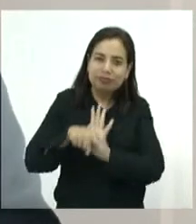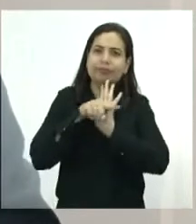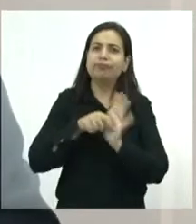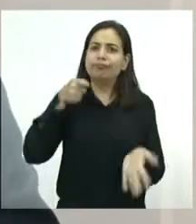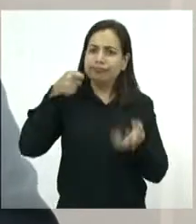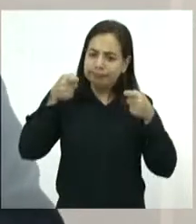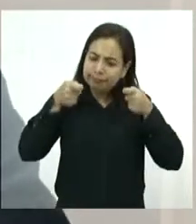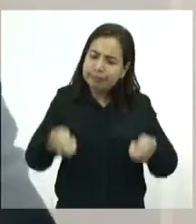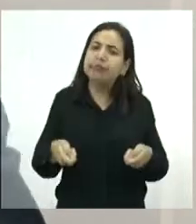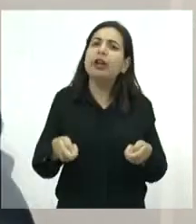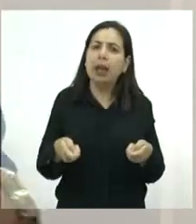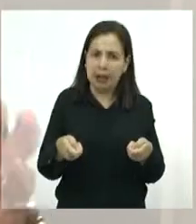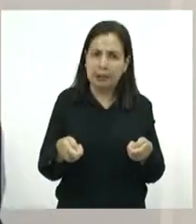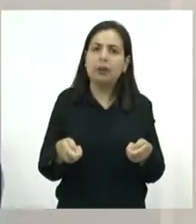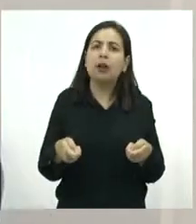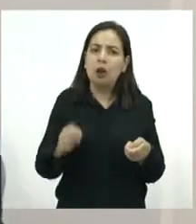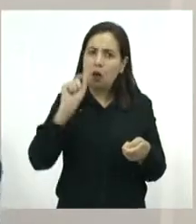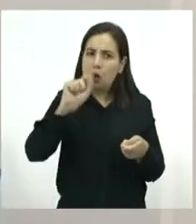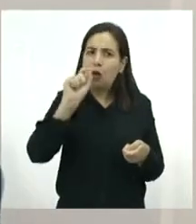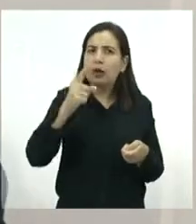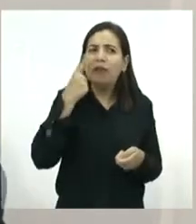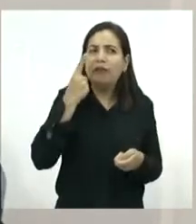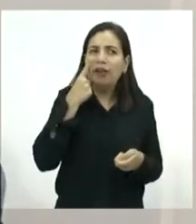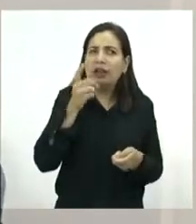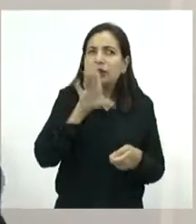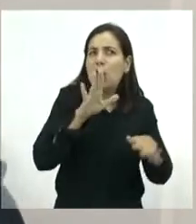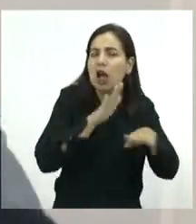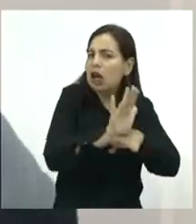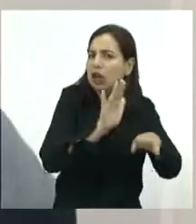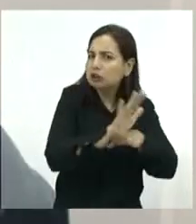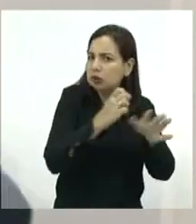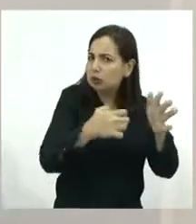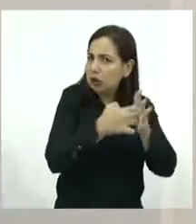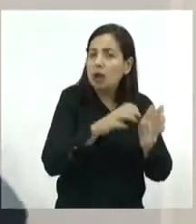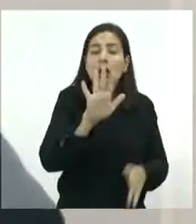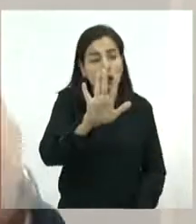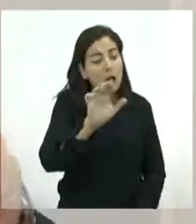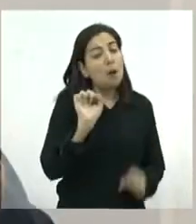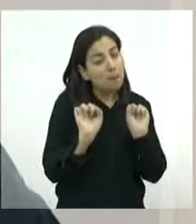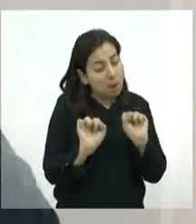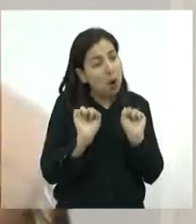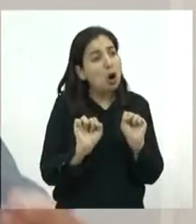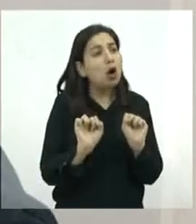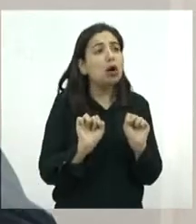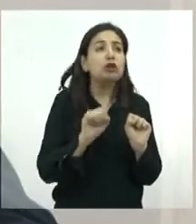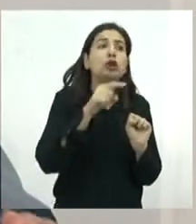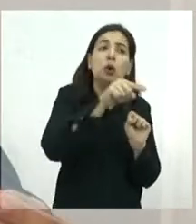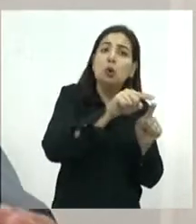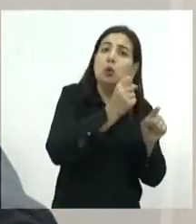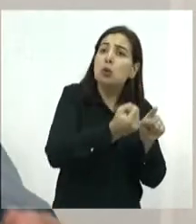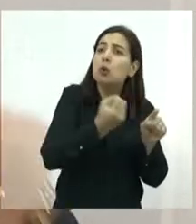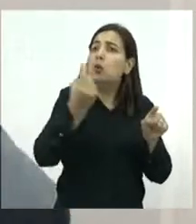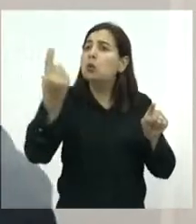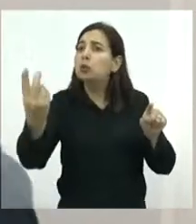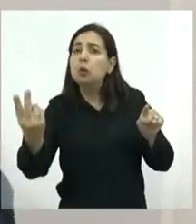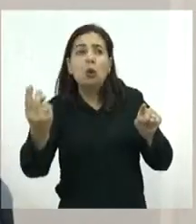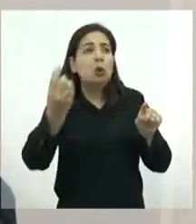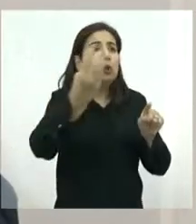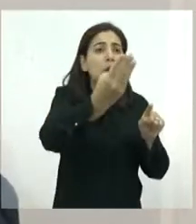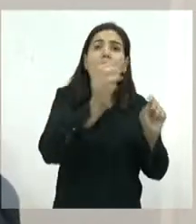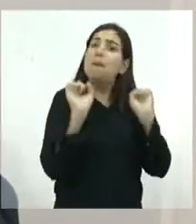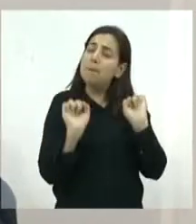nesses incentivos fiscais. Né? Não estou dizendo também que não deva existir. Acho que pode ser que um ou outro setor, por a